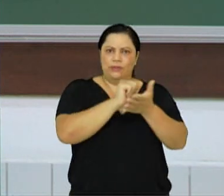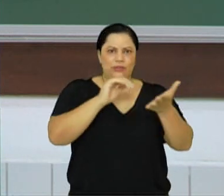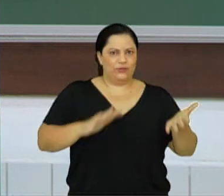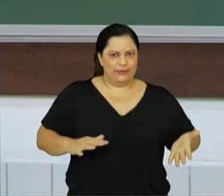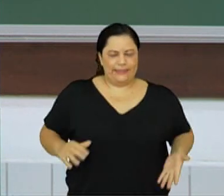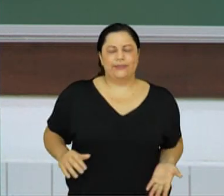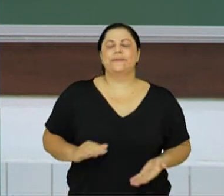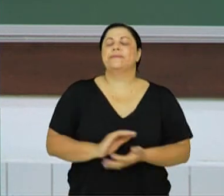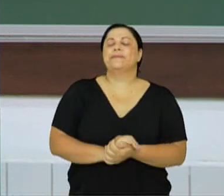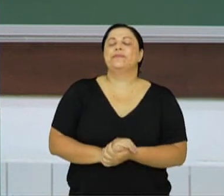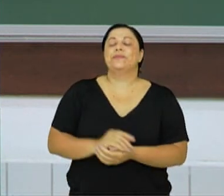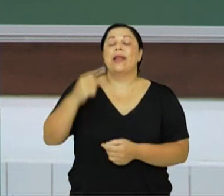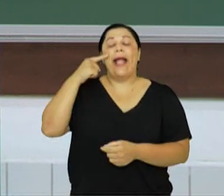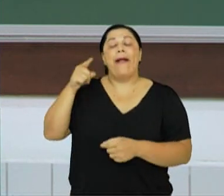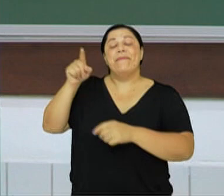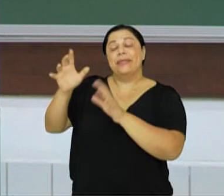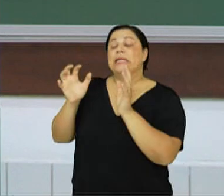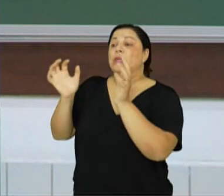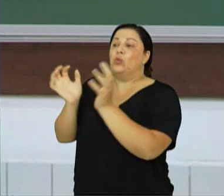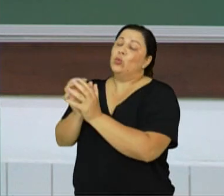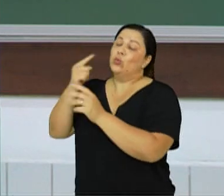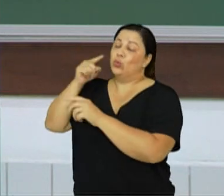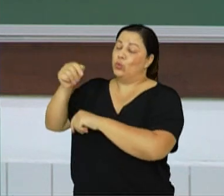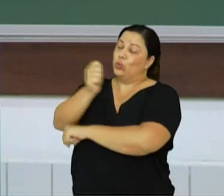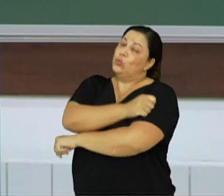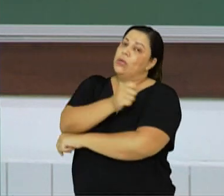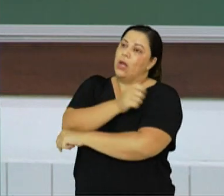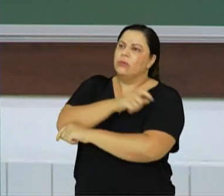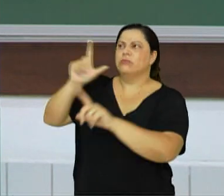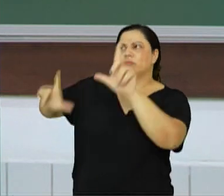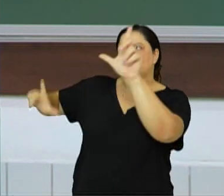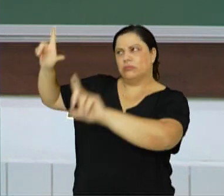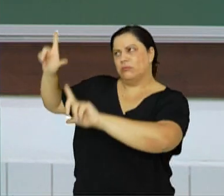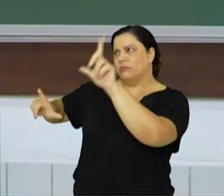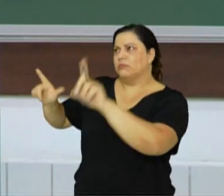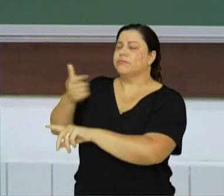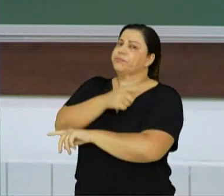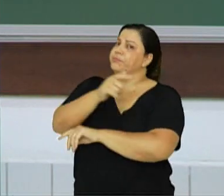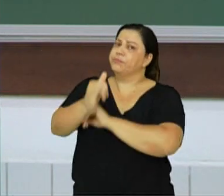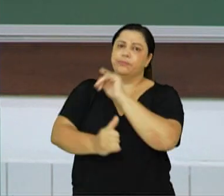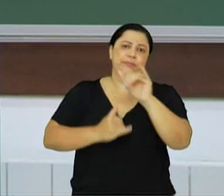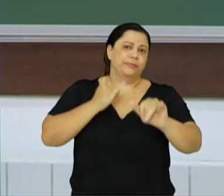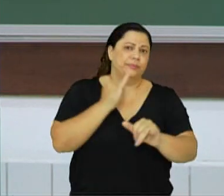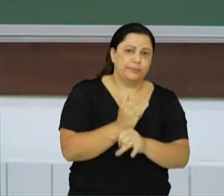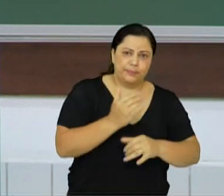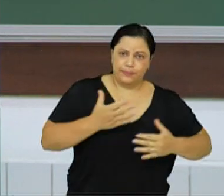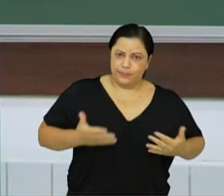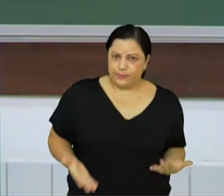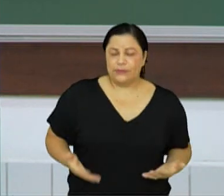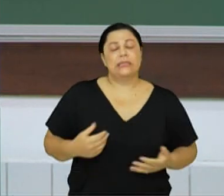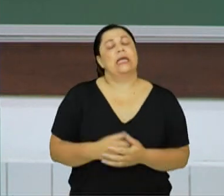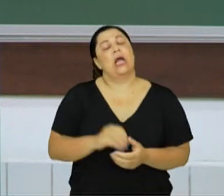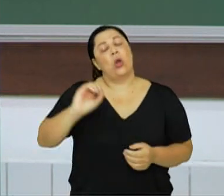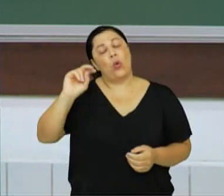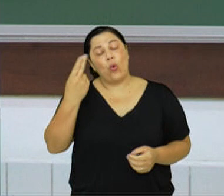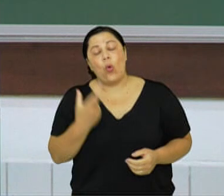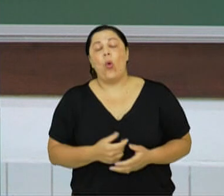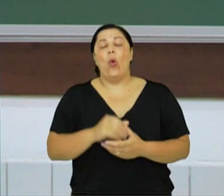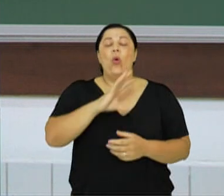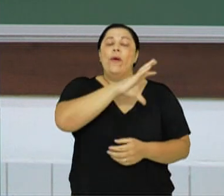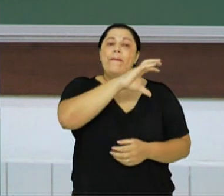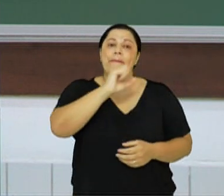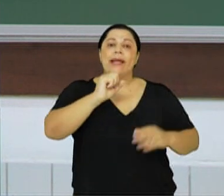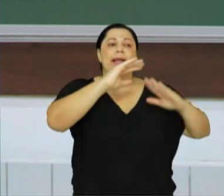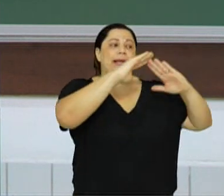para aquela galera que está assistindo televisão e não está tendo acesso à internet ou está buscando os exercícios